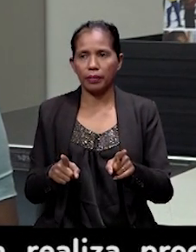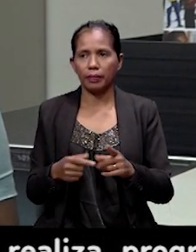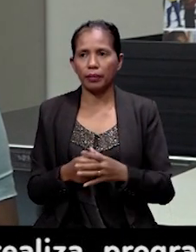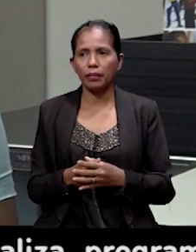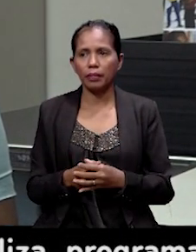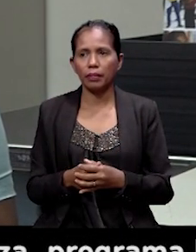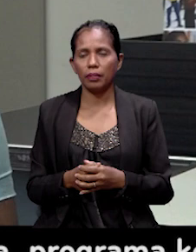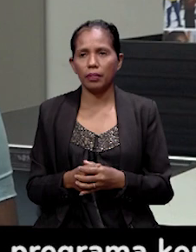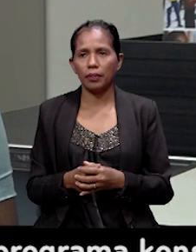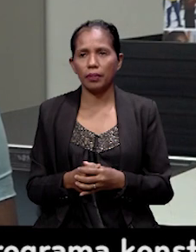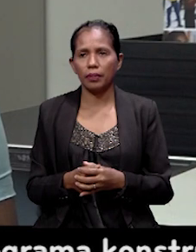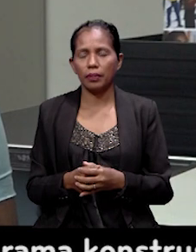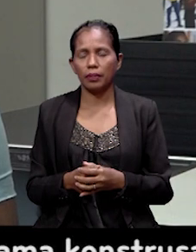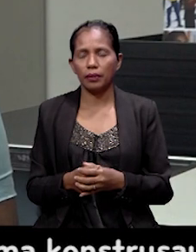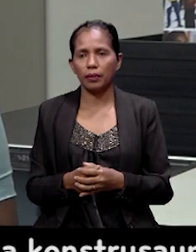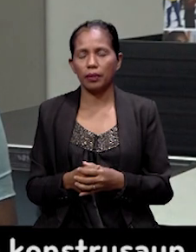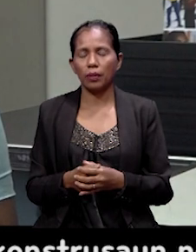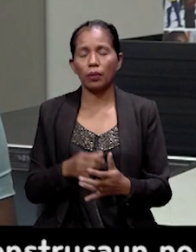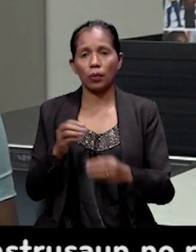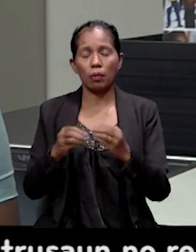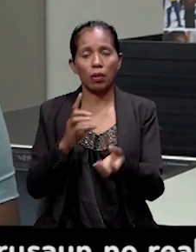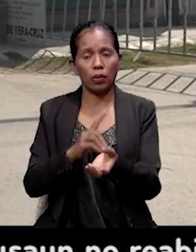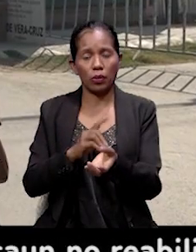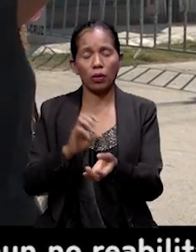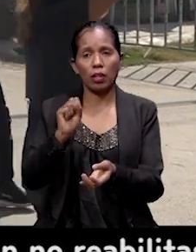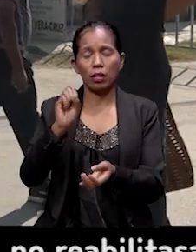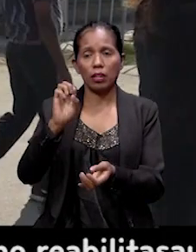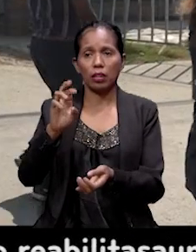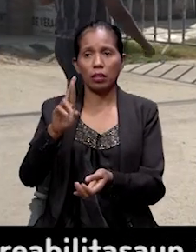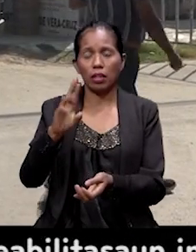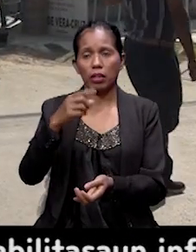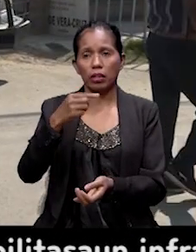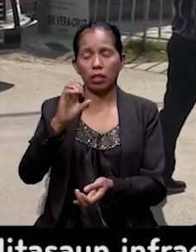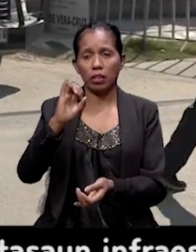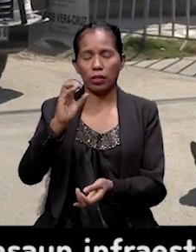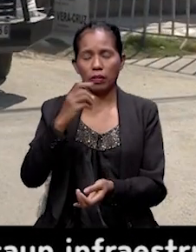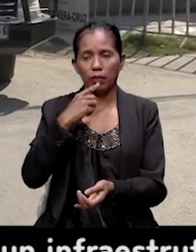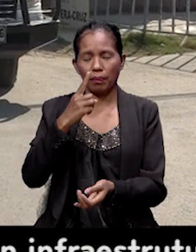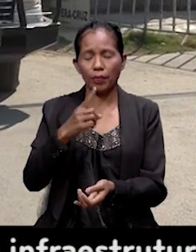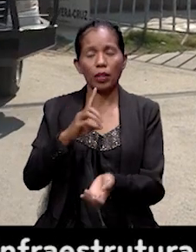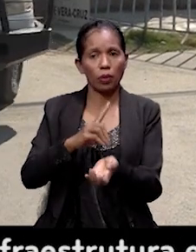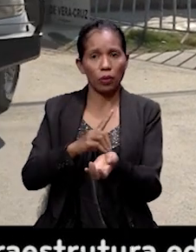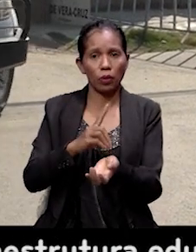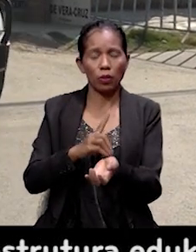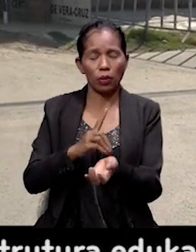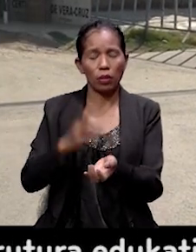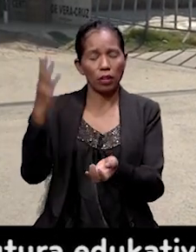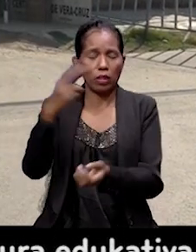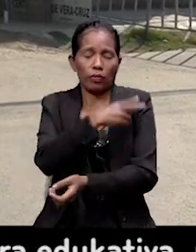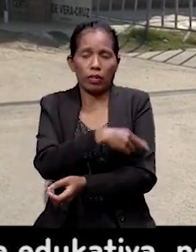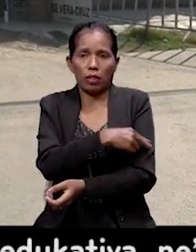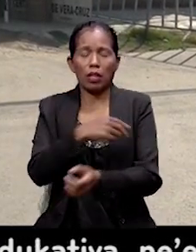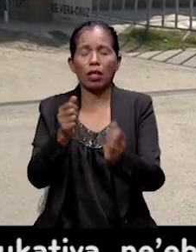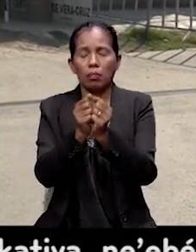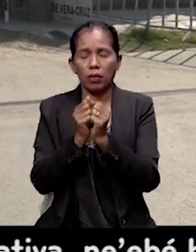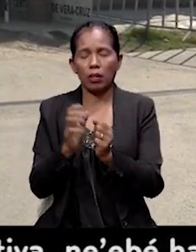iha Dr. Sérgio ni kondisi rasa. Profesional saúde nebe destaka ia sala isolamento Vera Cruz hamutuk